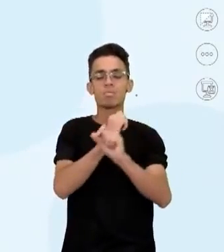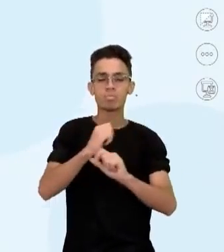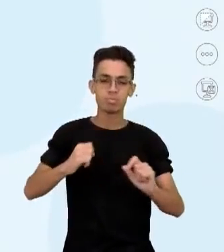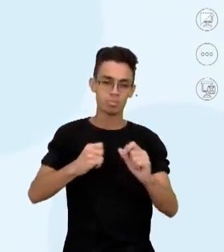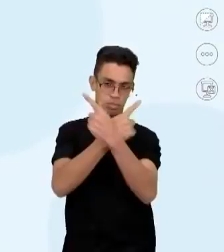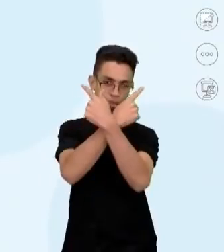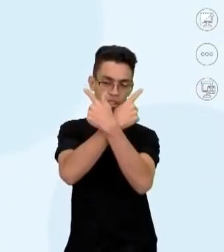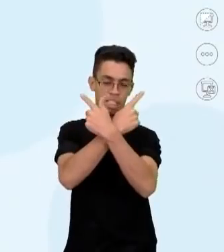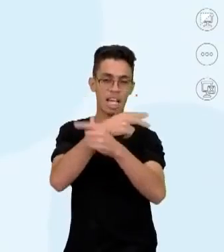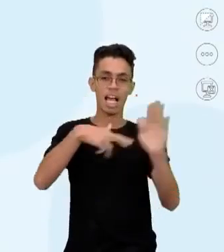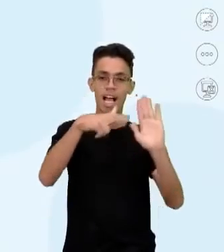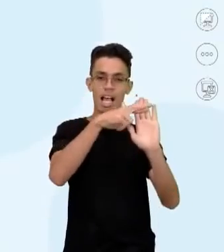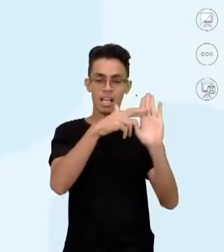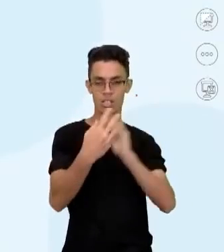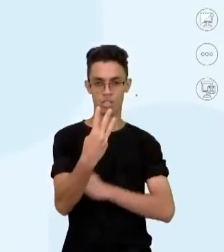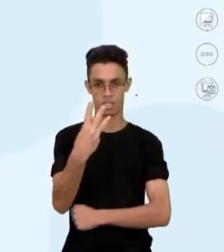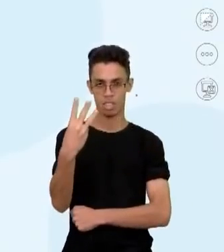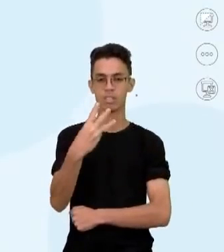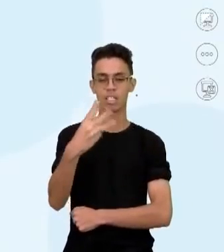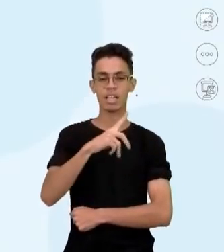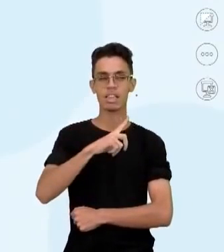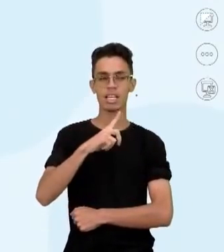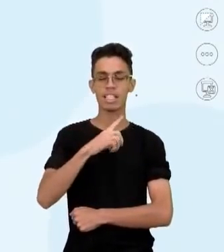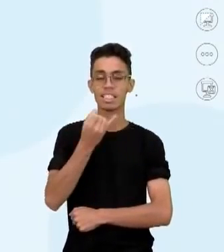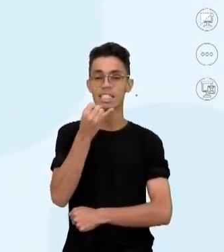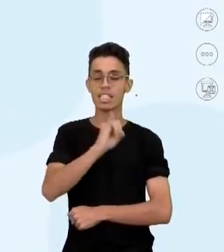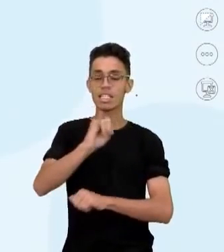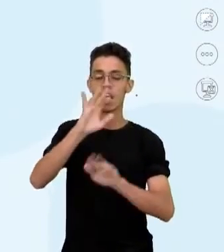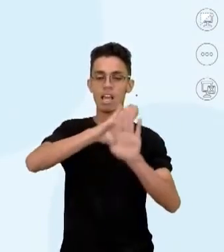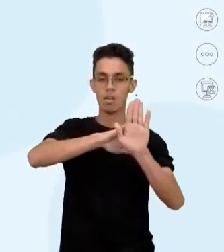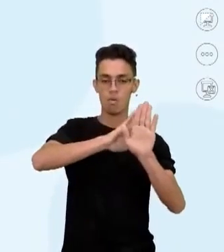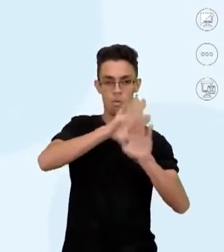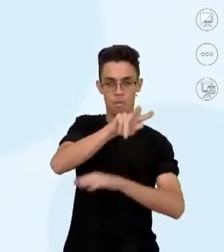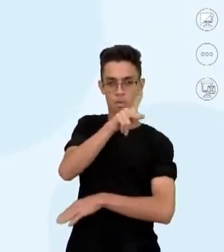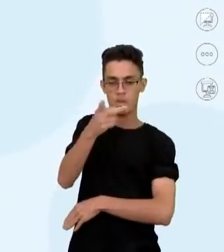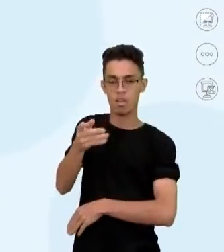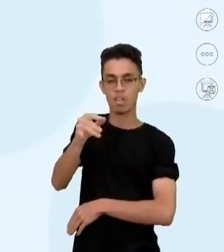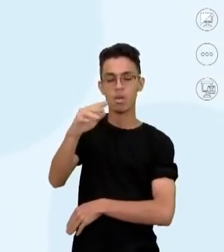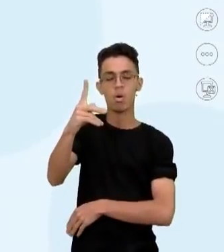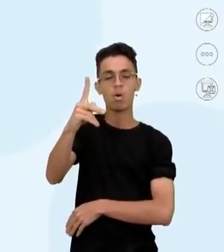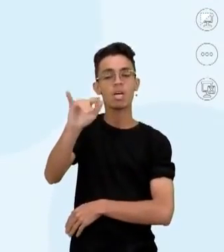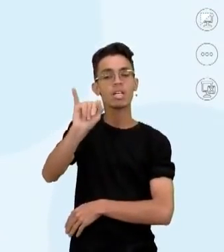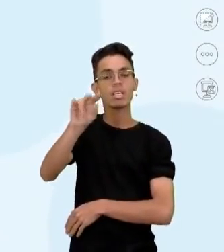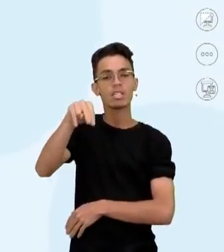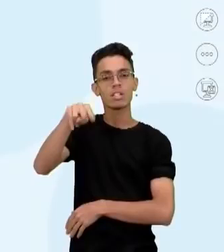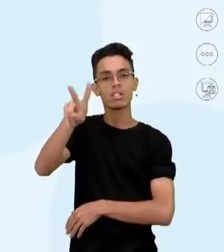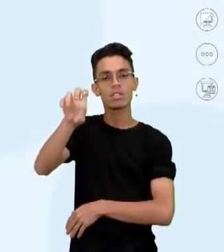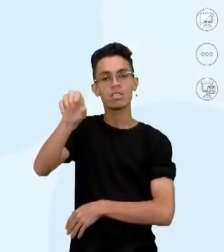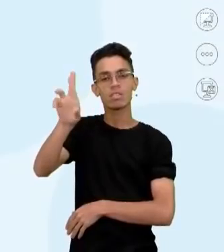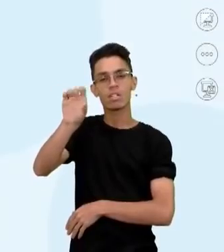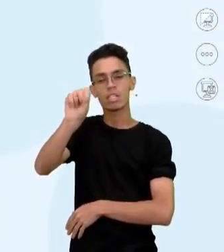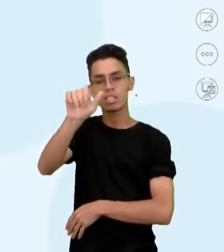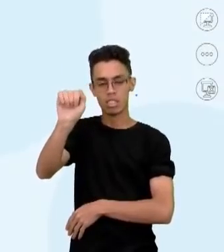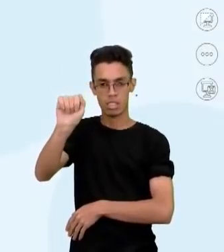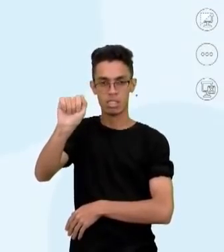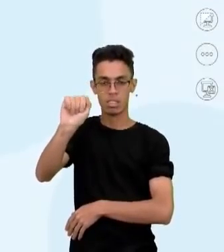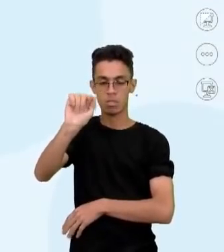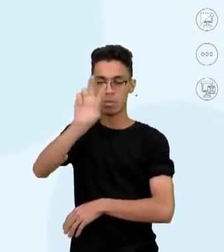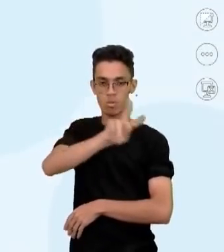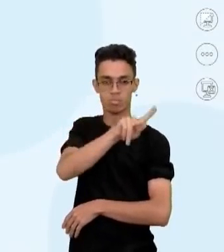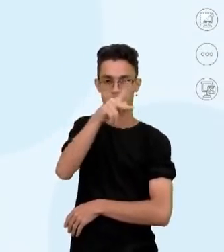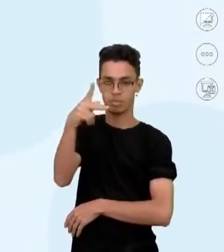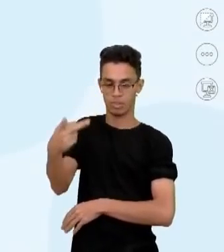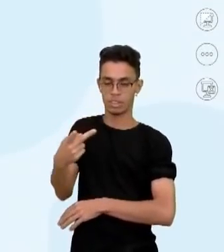mas eu gosto de pensar assim, ó. Se é inversamente proporcional, eu inverto uma